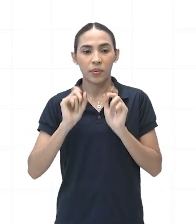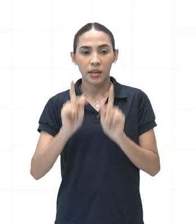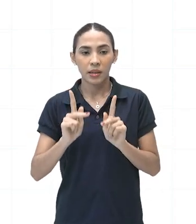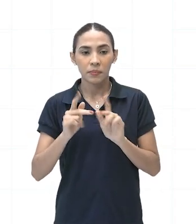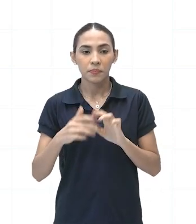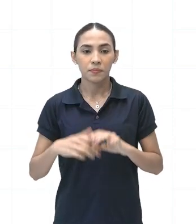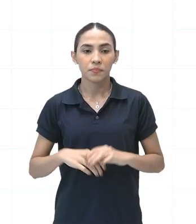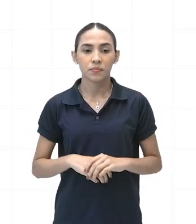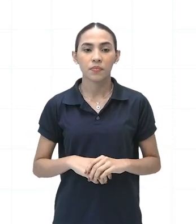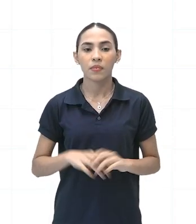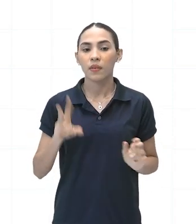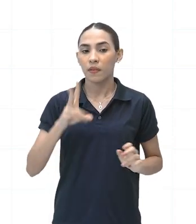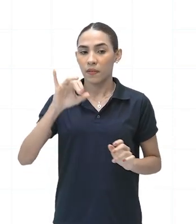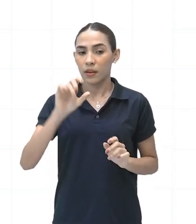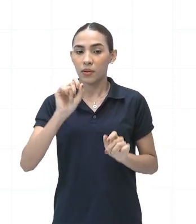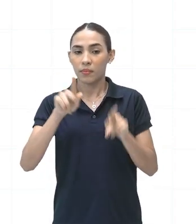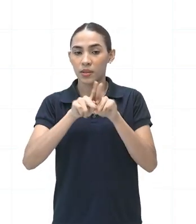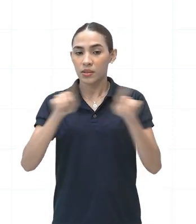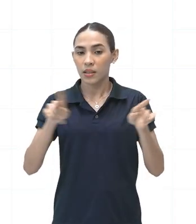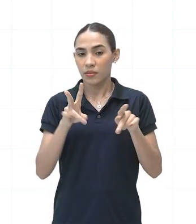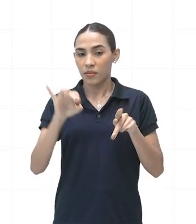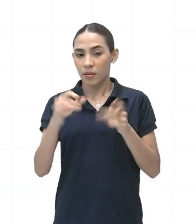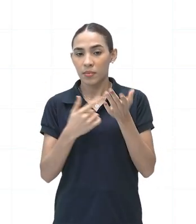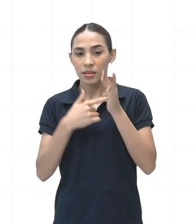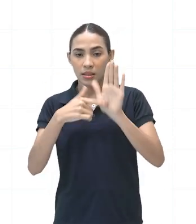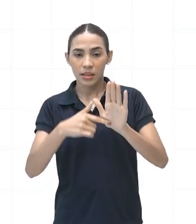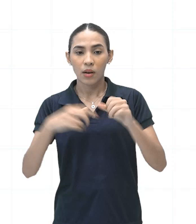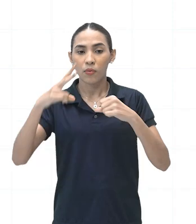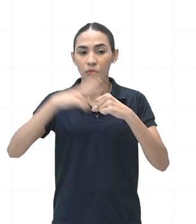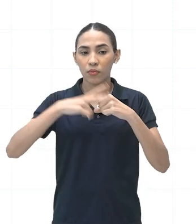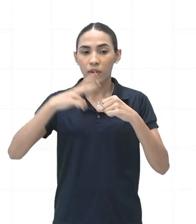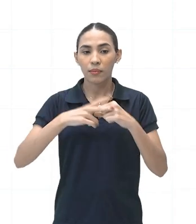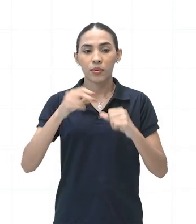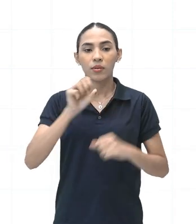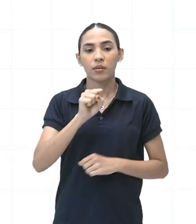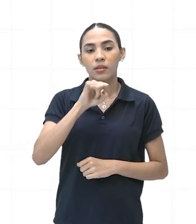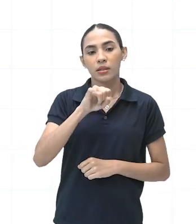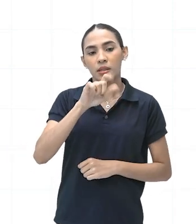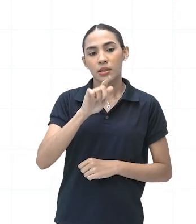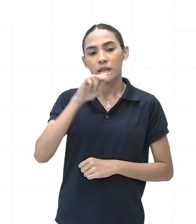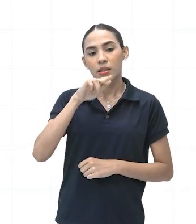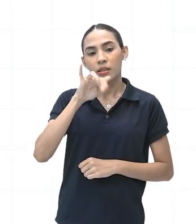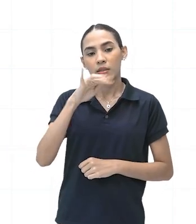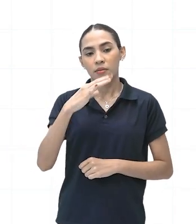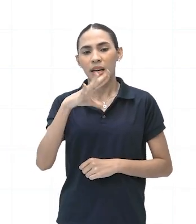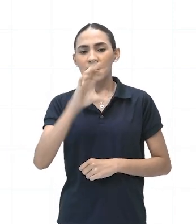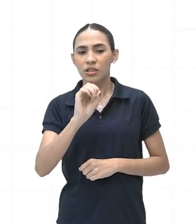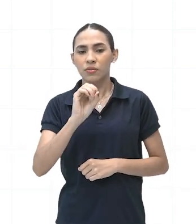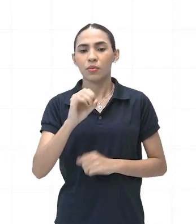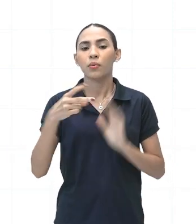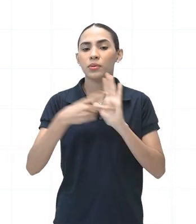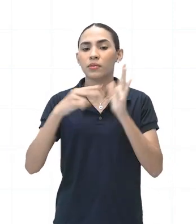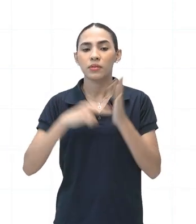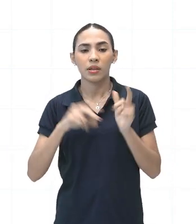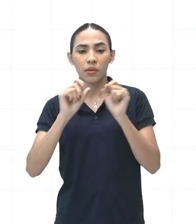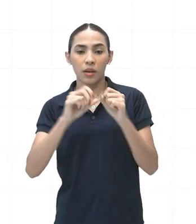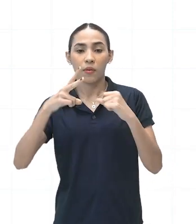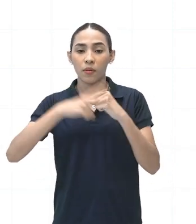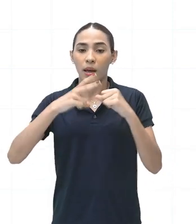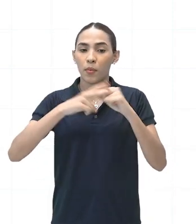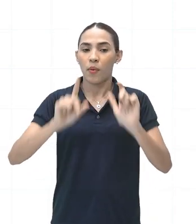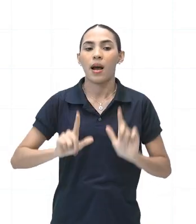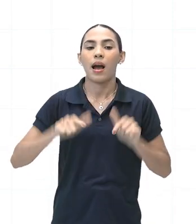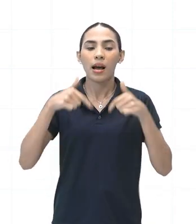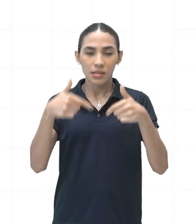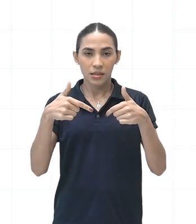Predicado verbal vai ser o predicado que apresenta um verbo significativo. E o que é verbo significativo, professora? É o verbo que vai expressar